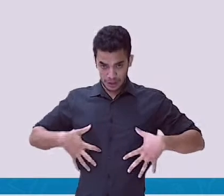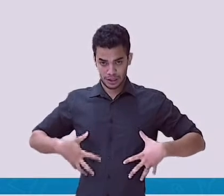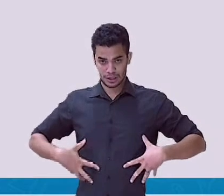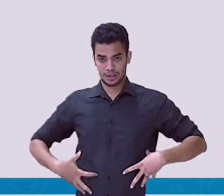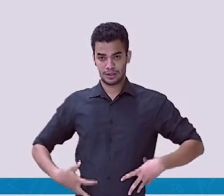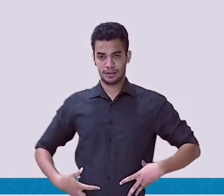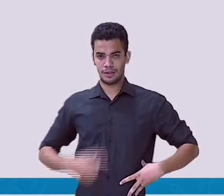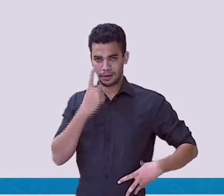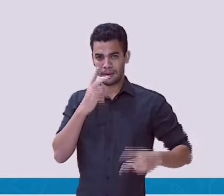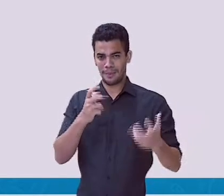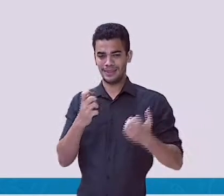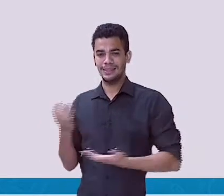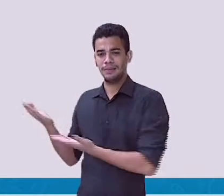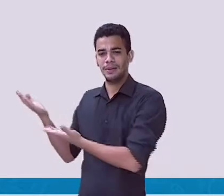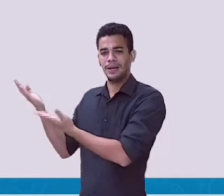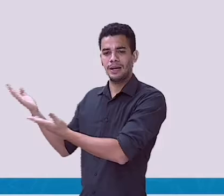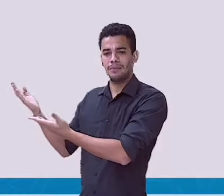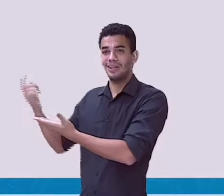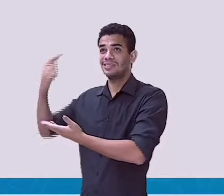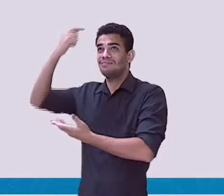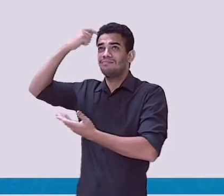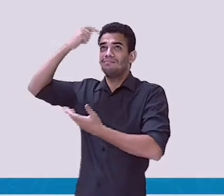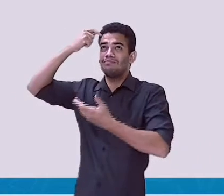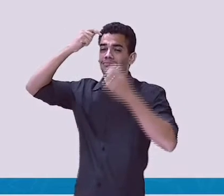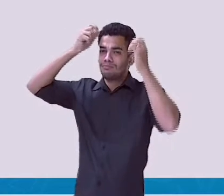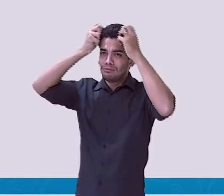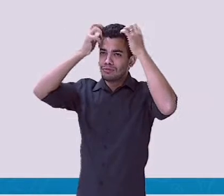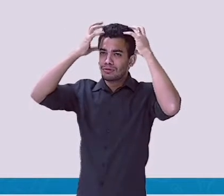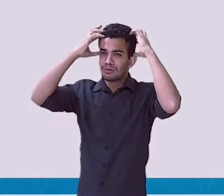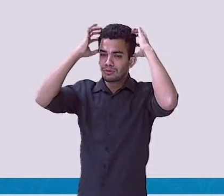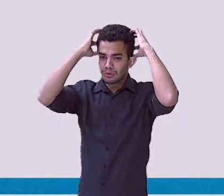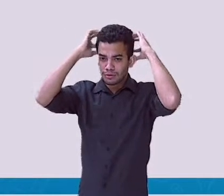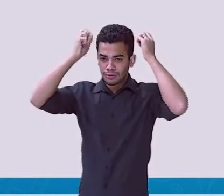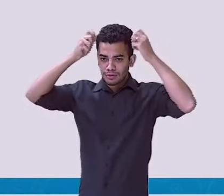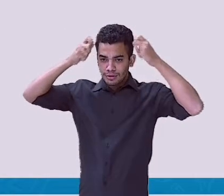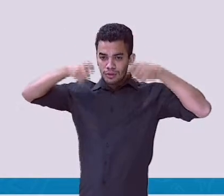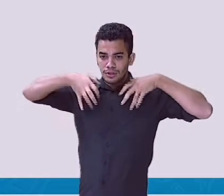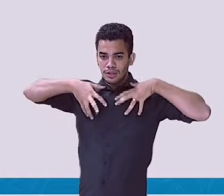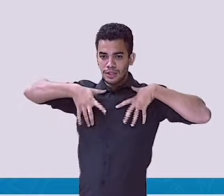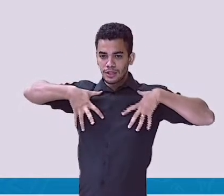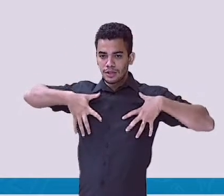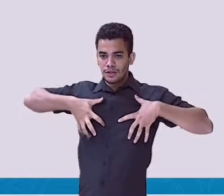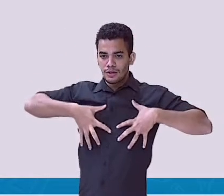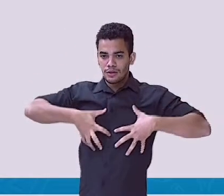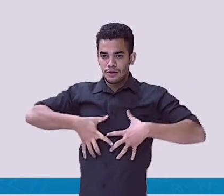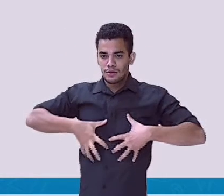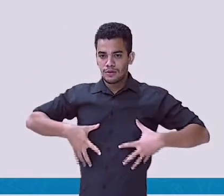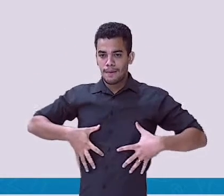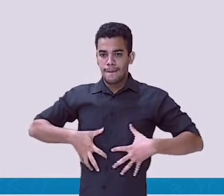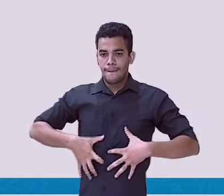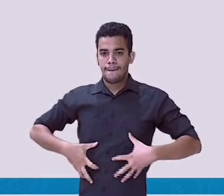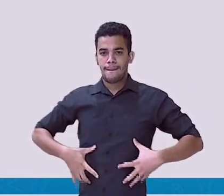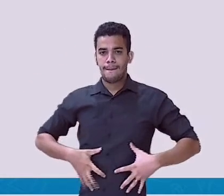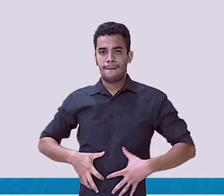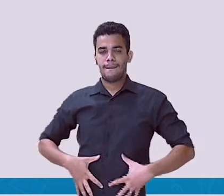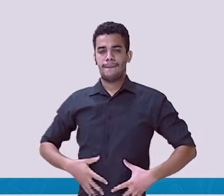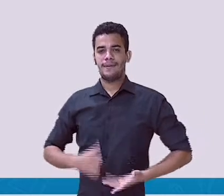até o couro cabeludo lá em cima na nossa cabeça. Tudo é repleto de vasos